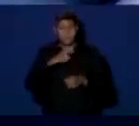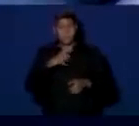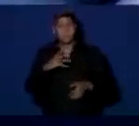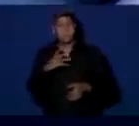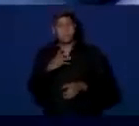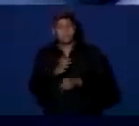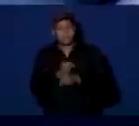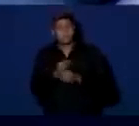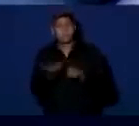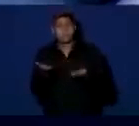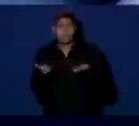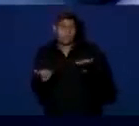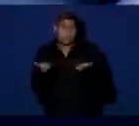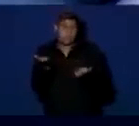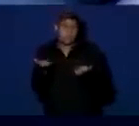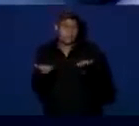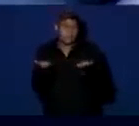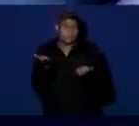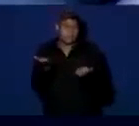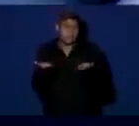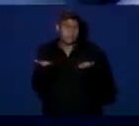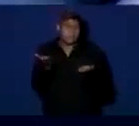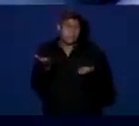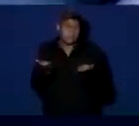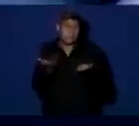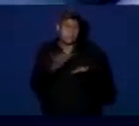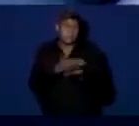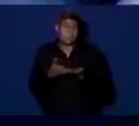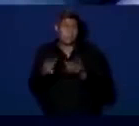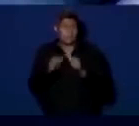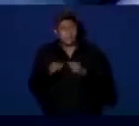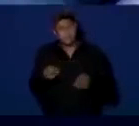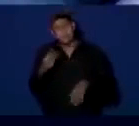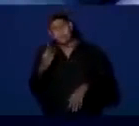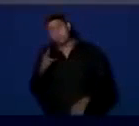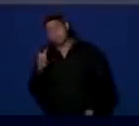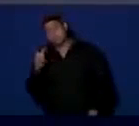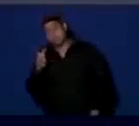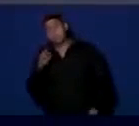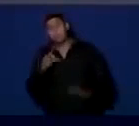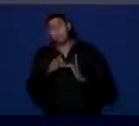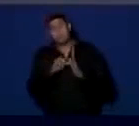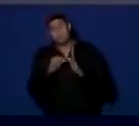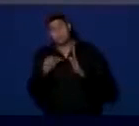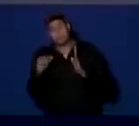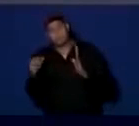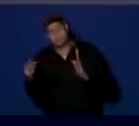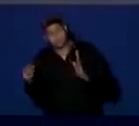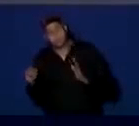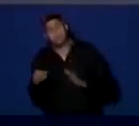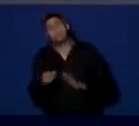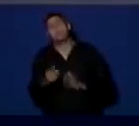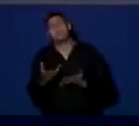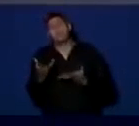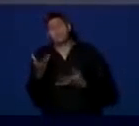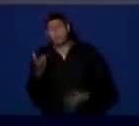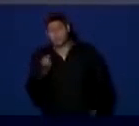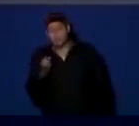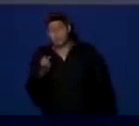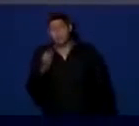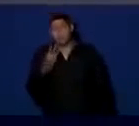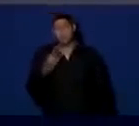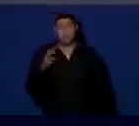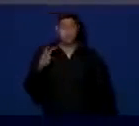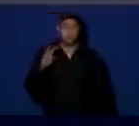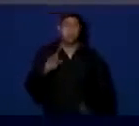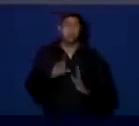equação equilibrada no primário, né? Gasta 35% do PIB e arrecada 35% do PIB. Lembrando que o